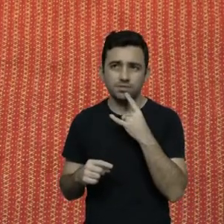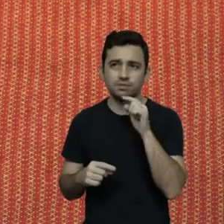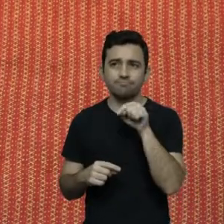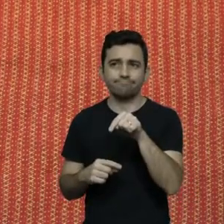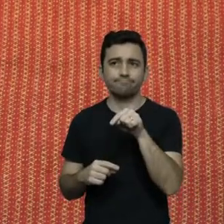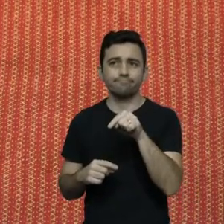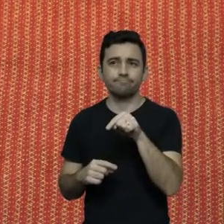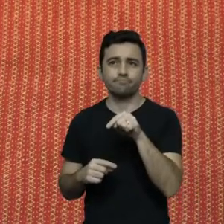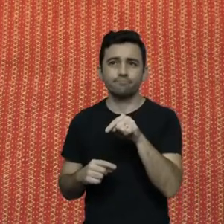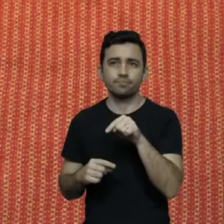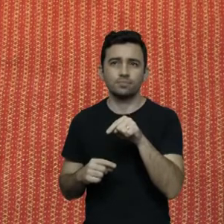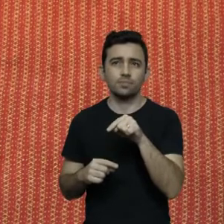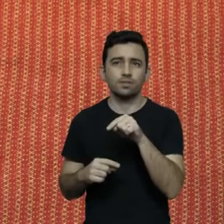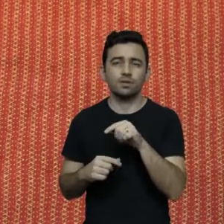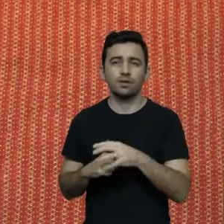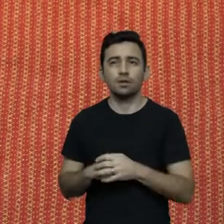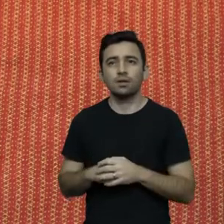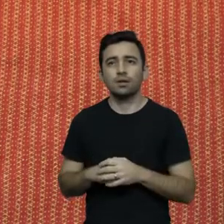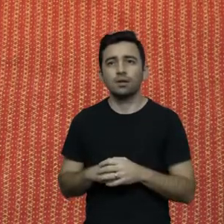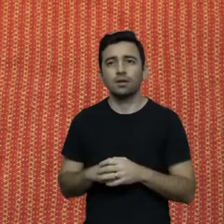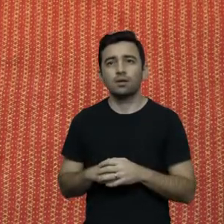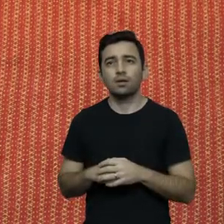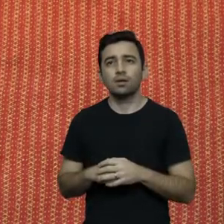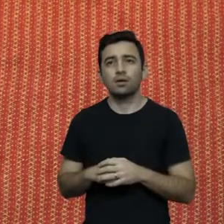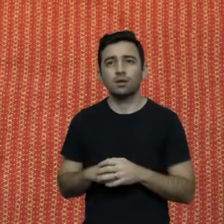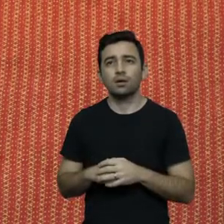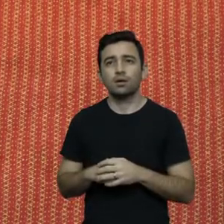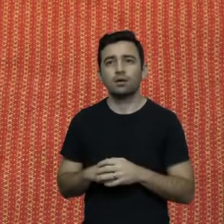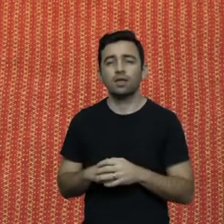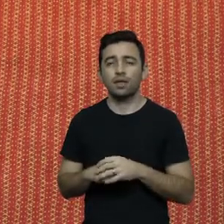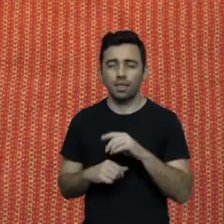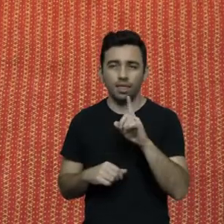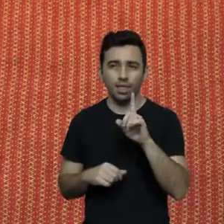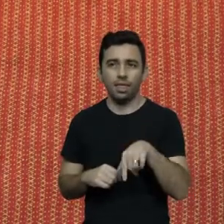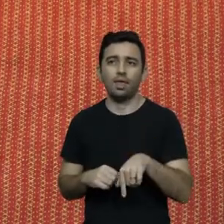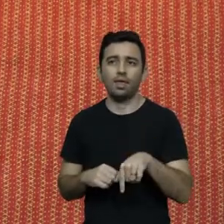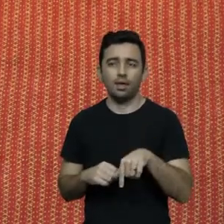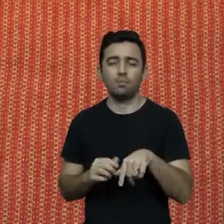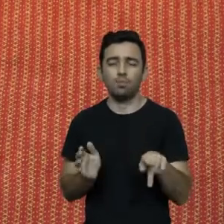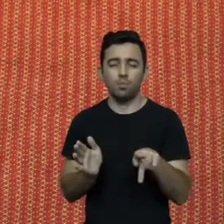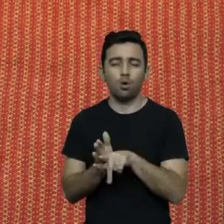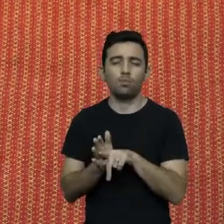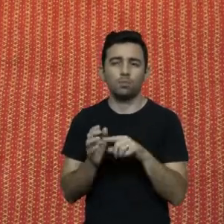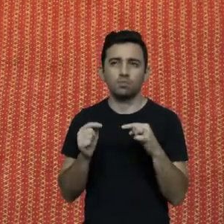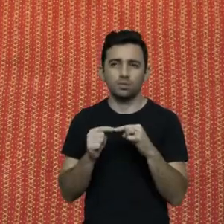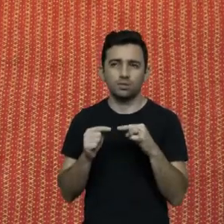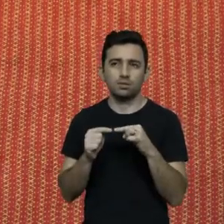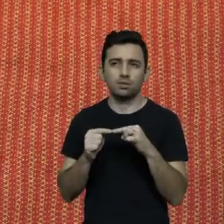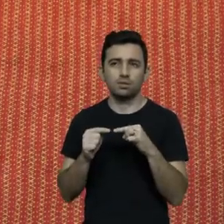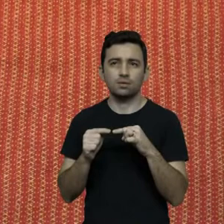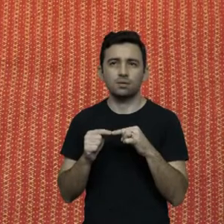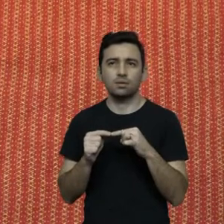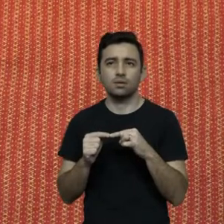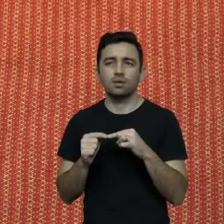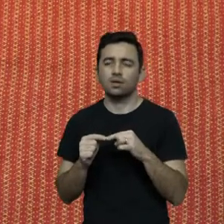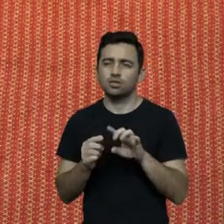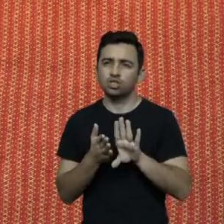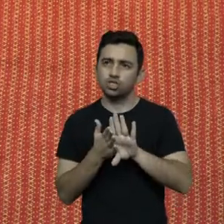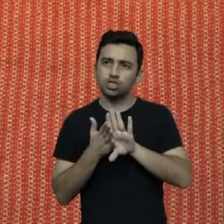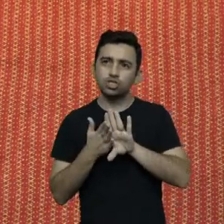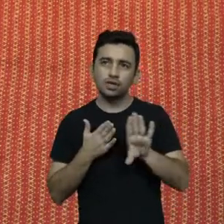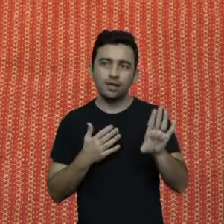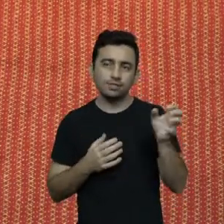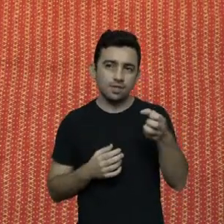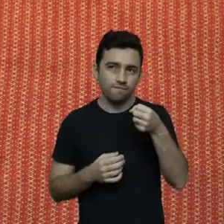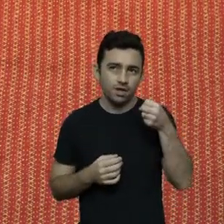já que pode ser congelo mas a bebida quer tá escolhido daqui a cerveja que já